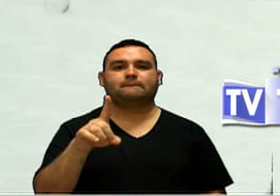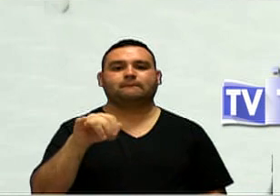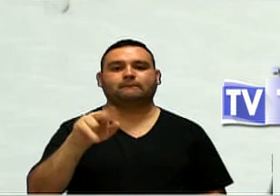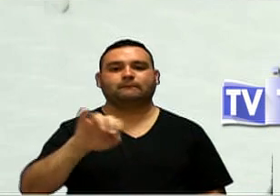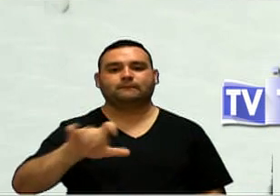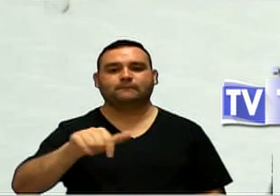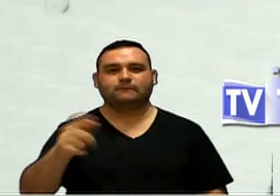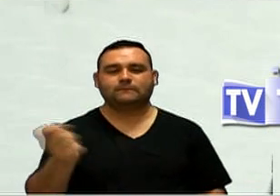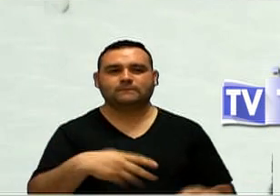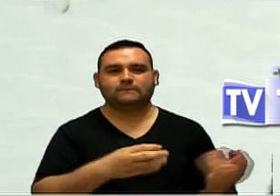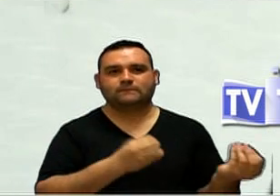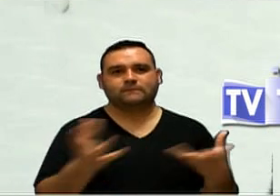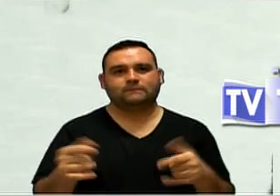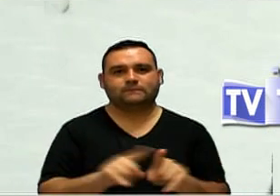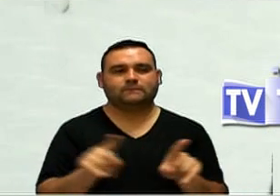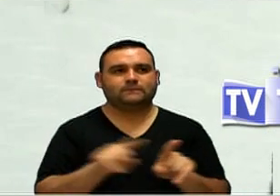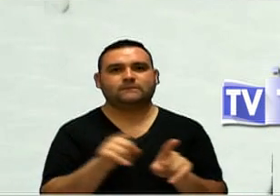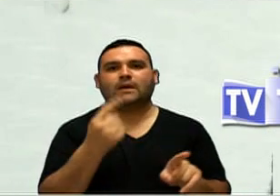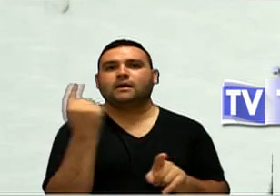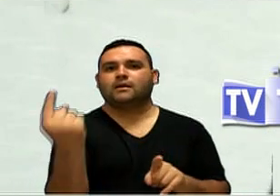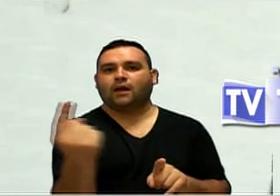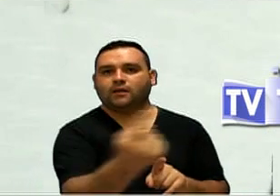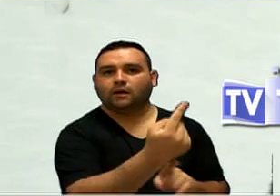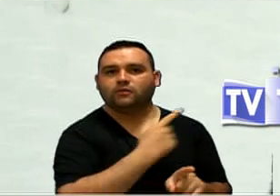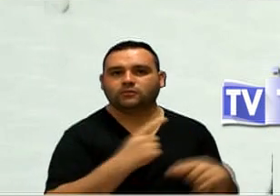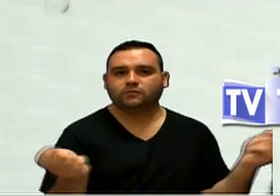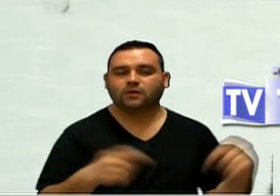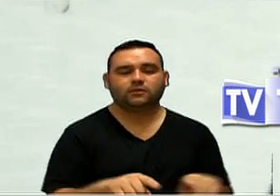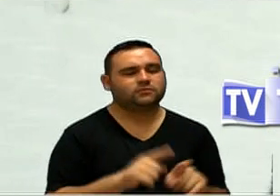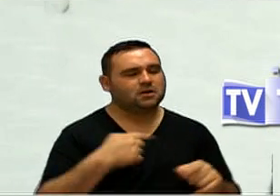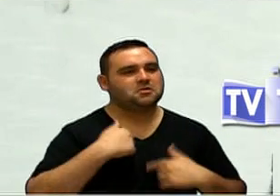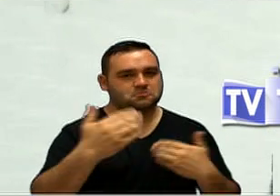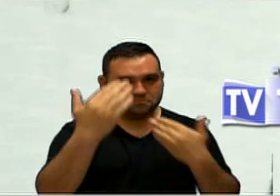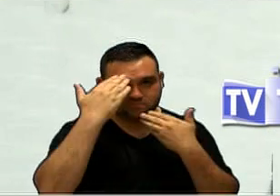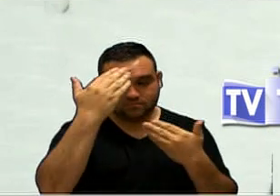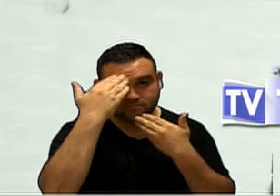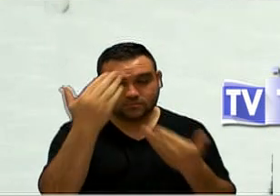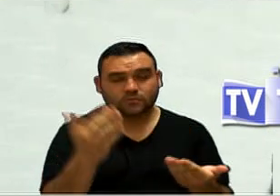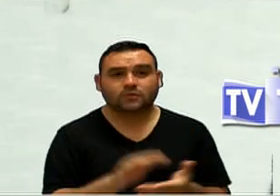vocês já puderem entregar a cada excelência, eu fico muito grato.